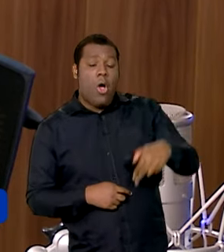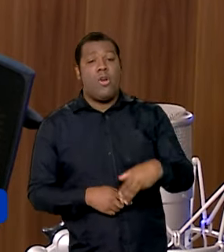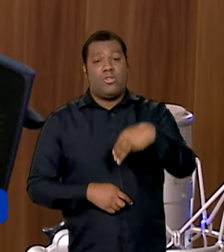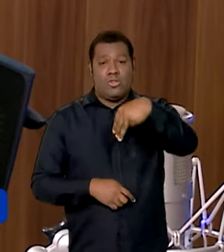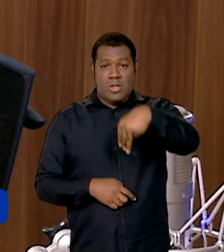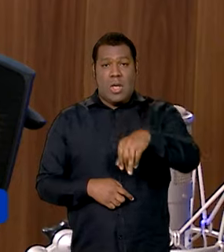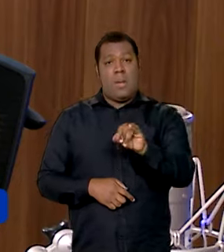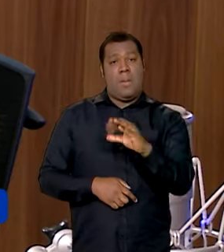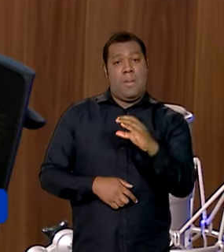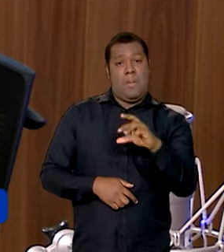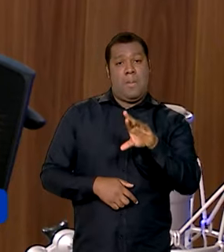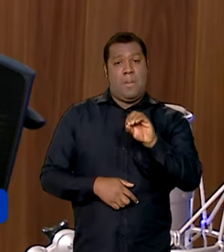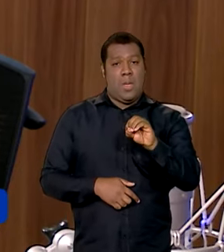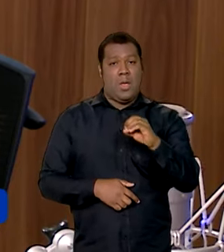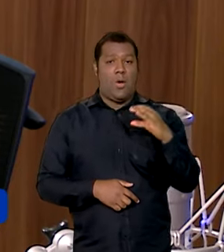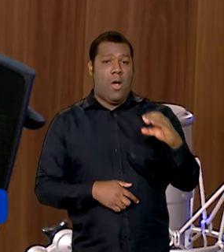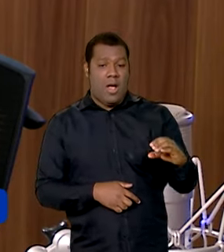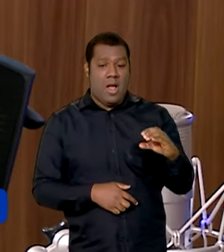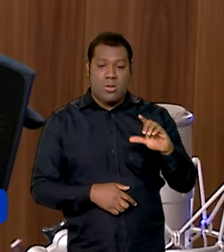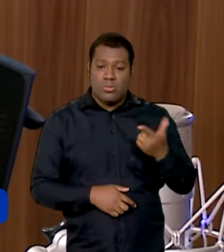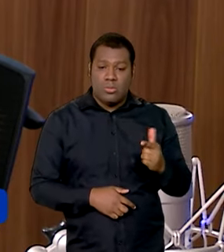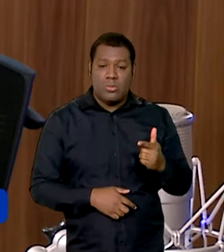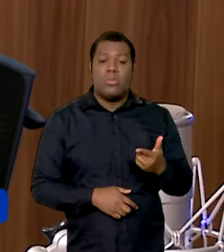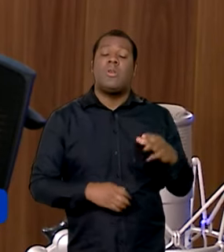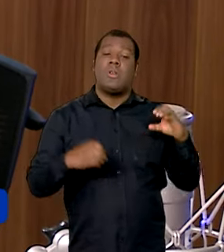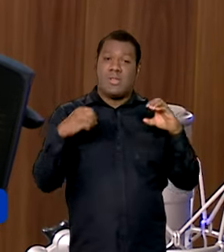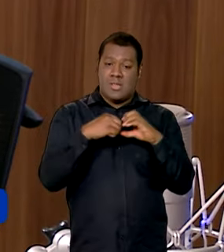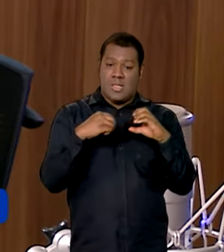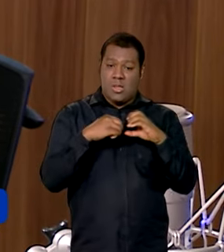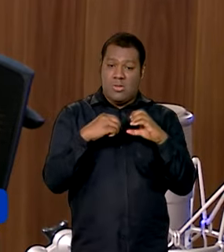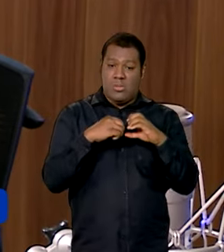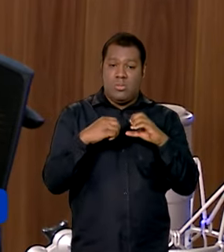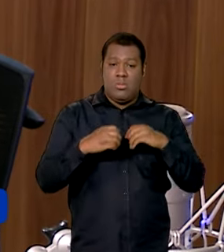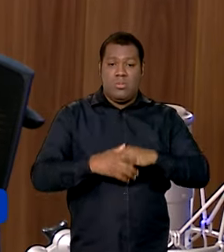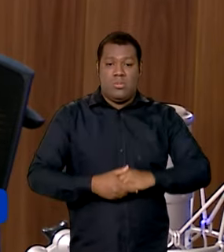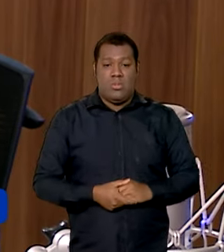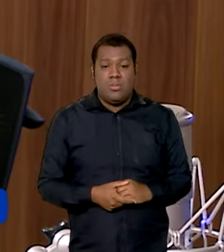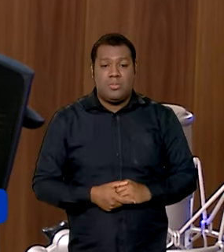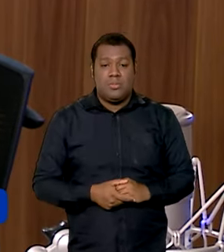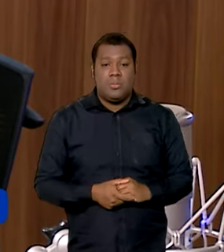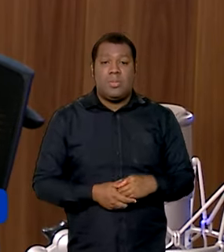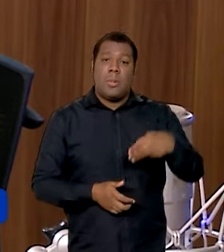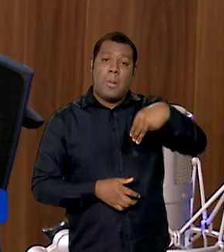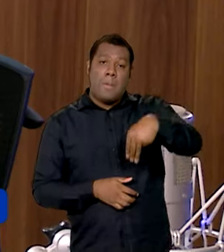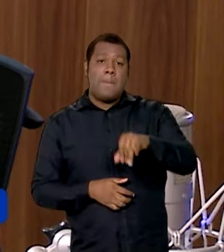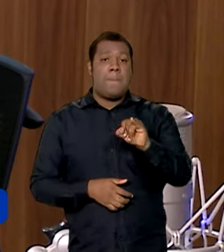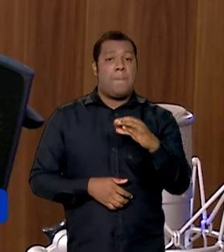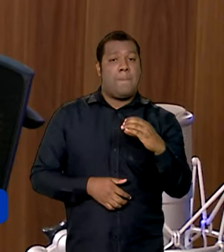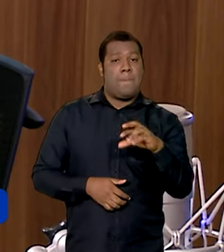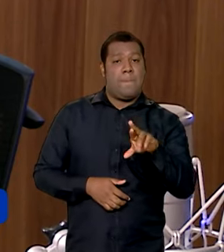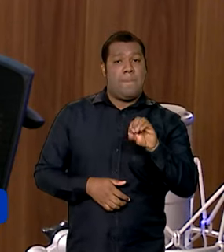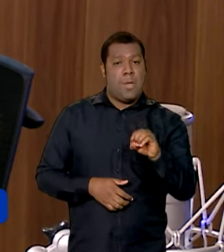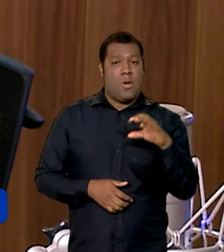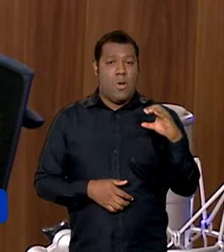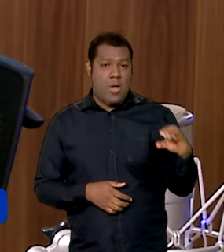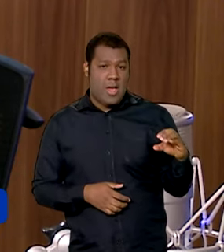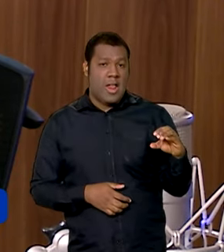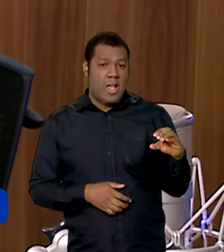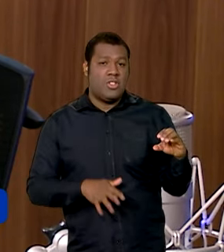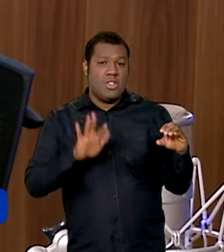fno aqui no na região centroeste do país Nunca foi feito microcrédito pelo